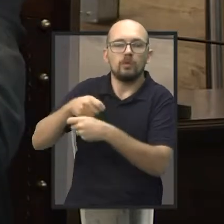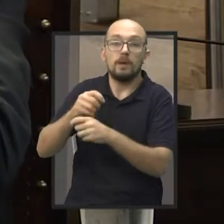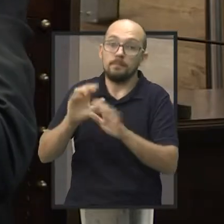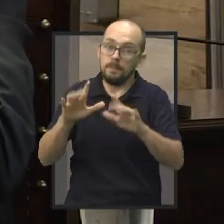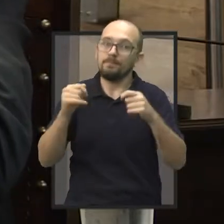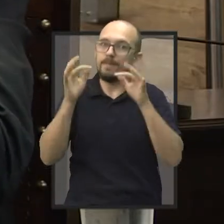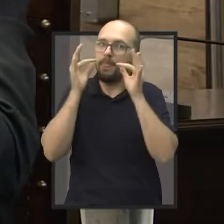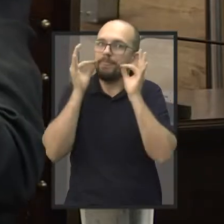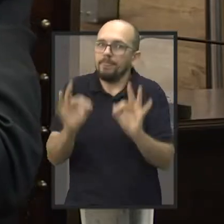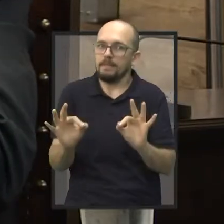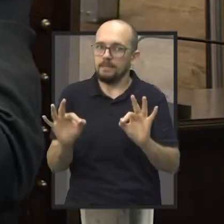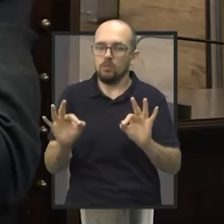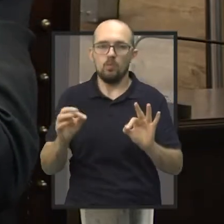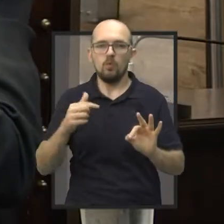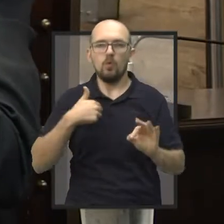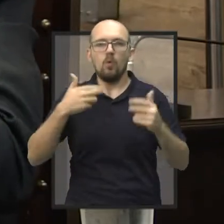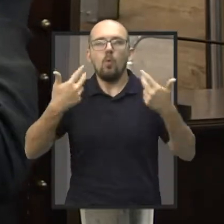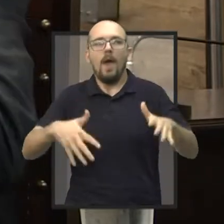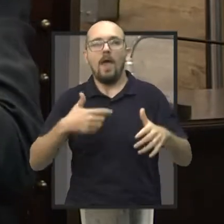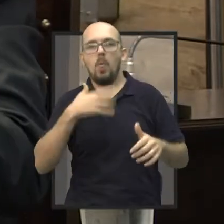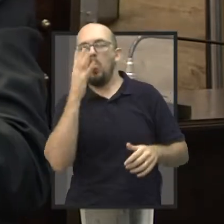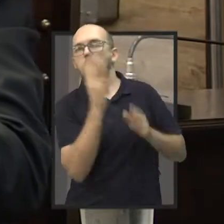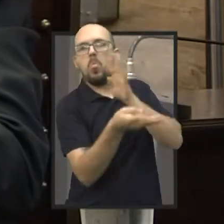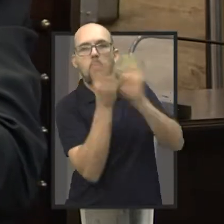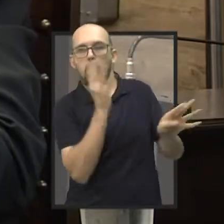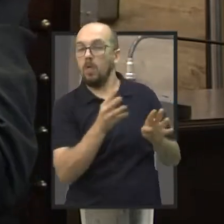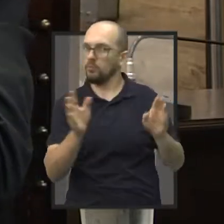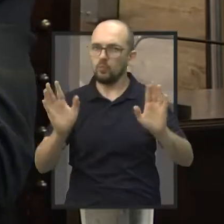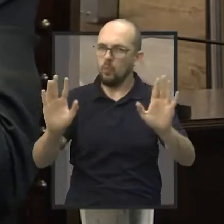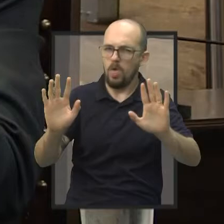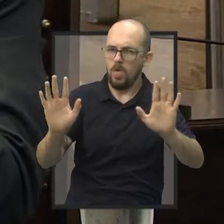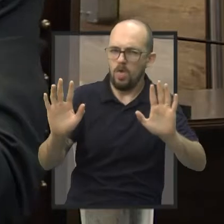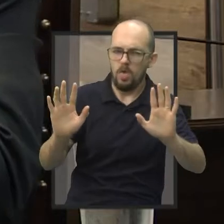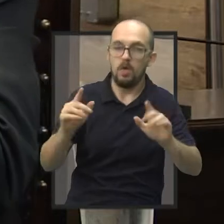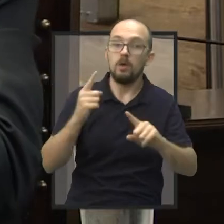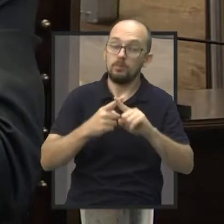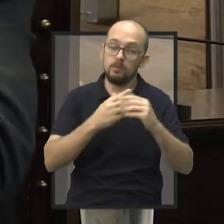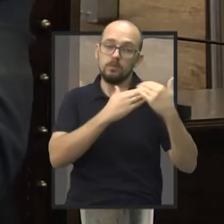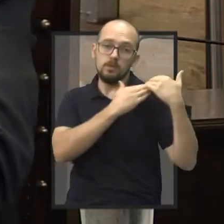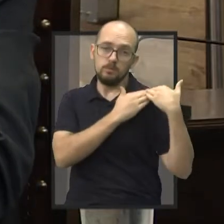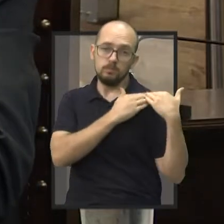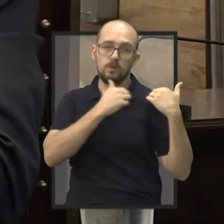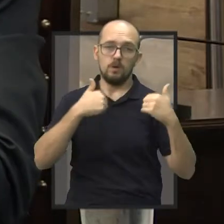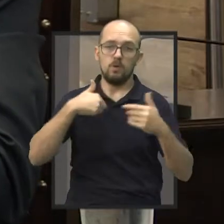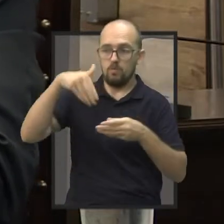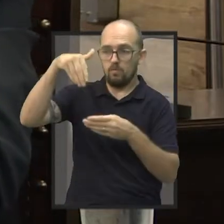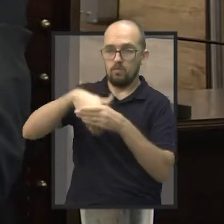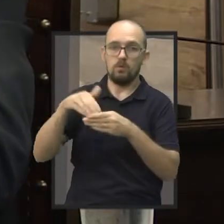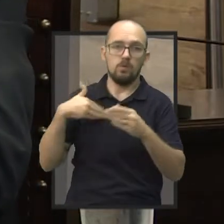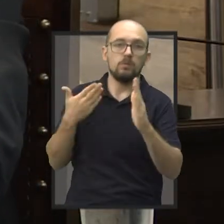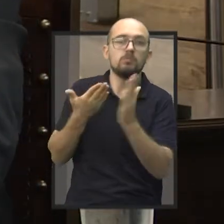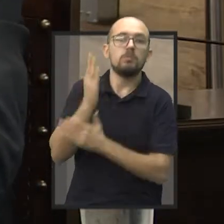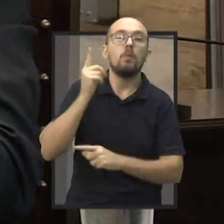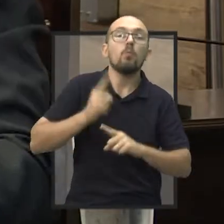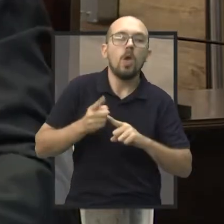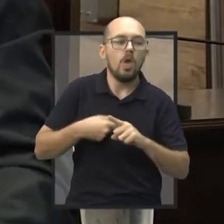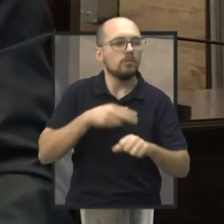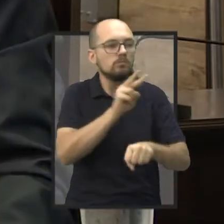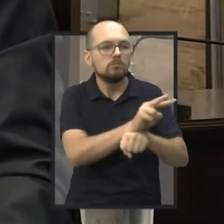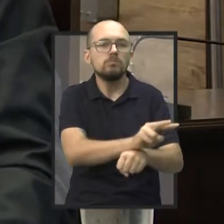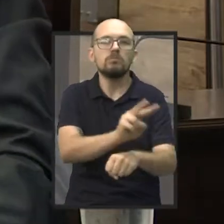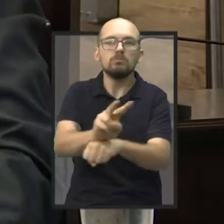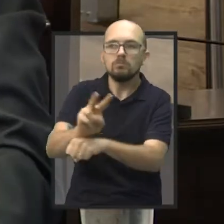querer emitir nenhum pré-julgamento, não é isso. É que nossa função é isso, nós fomos eleitos para fiscalizar, essa é uma função,